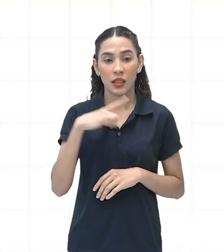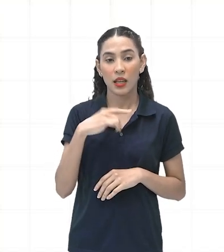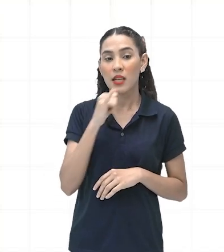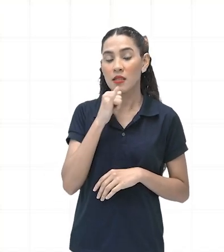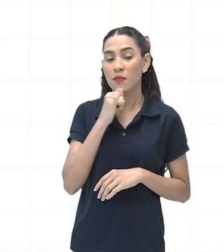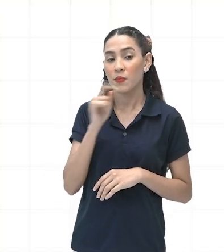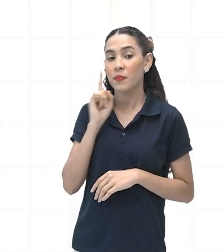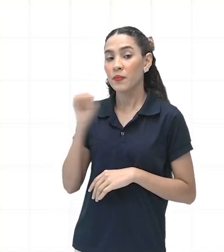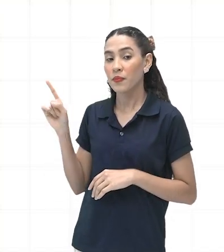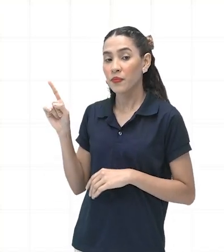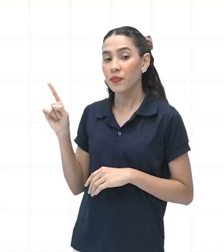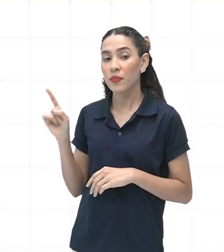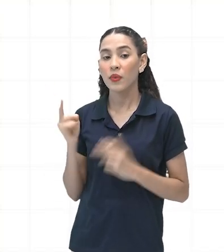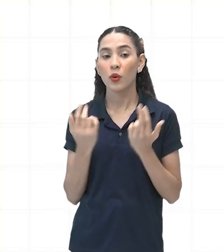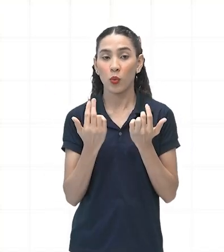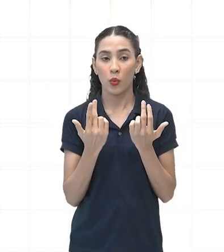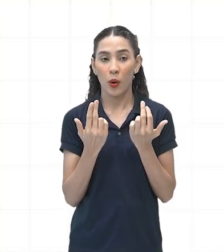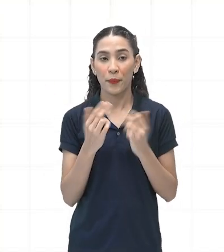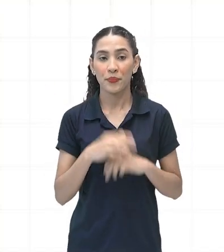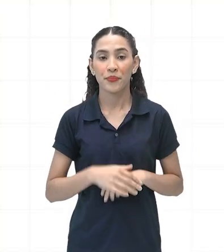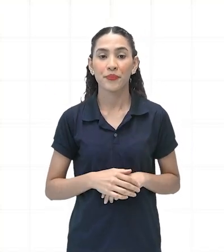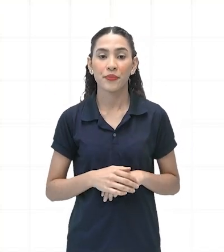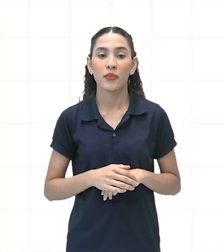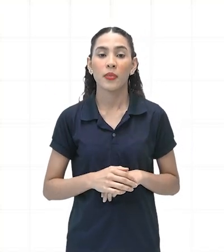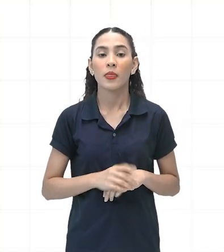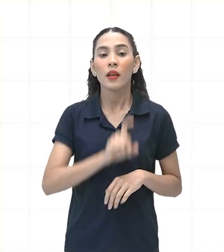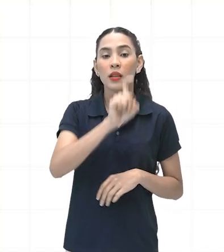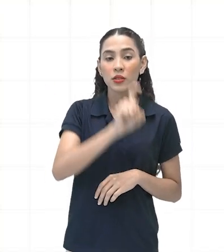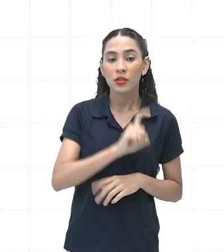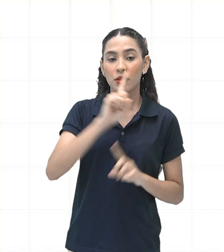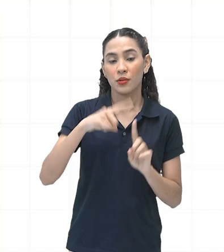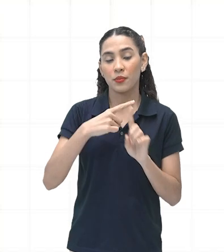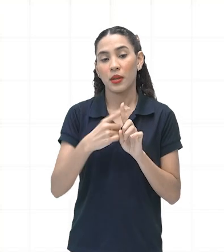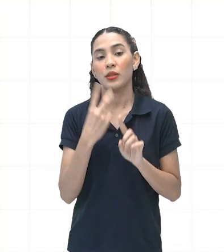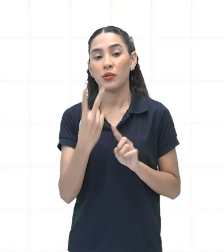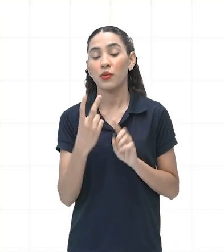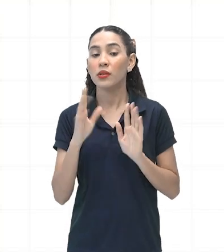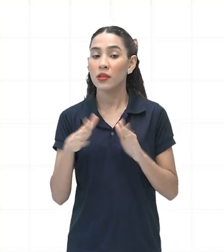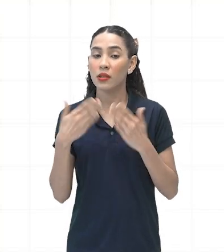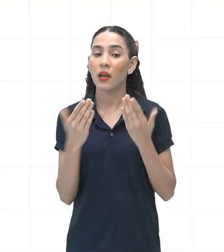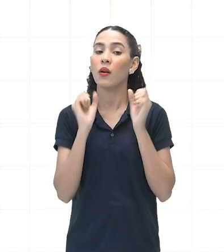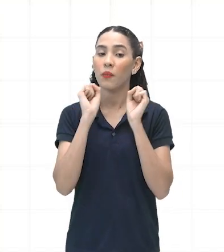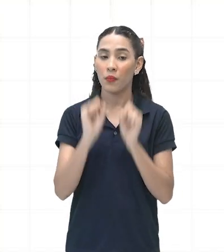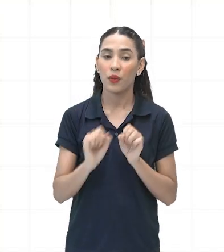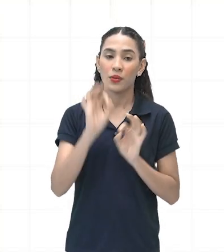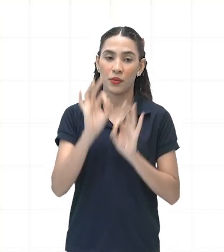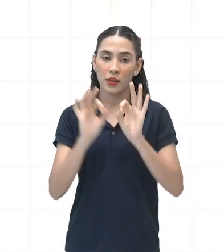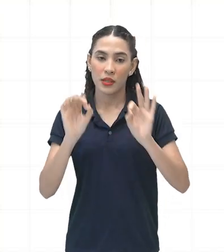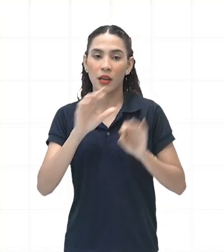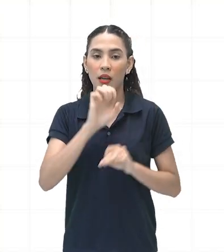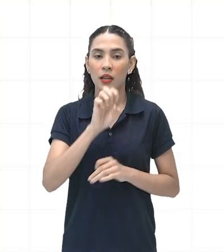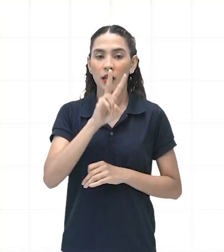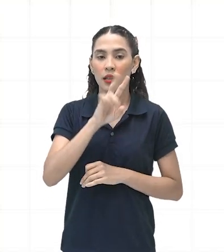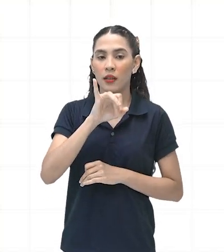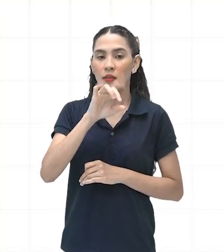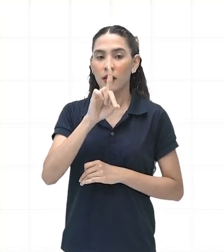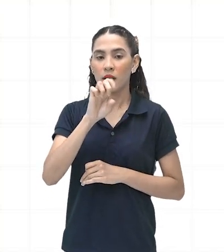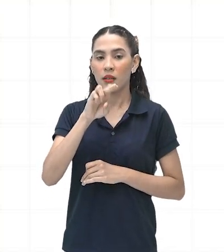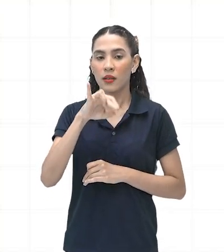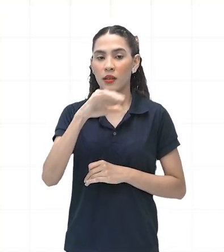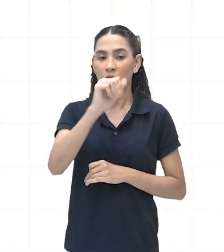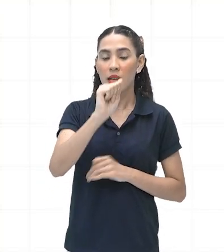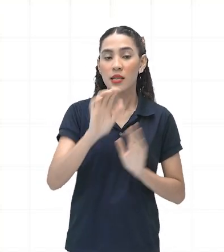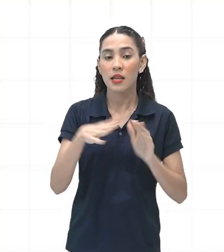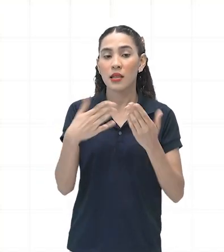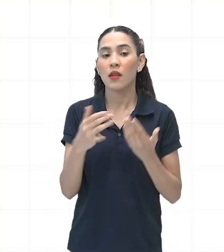fator aqui comum, x mais 2. Então, eu posso colocá-lo em evidência. Então, vai